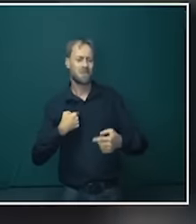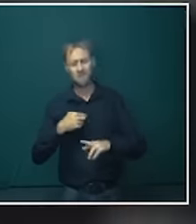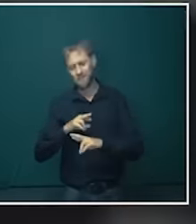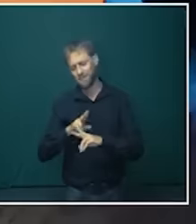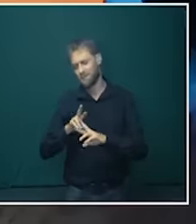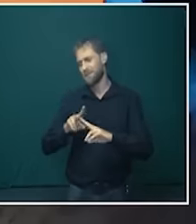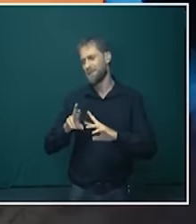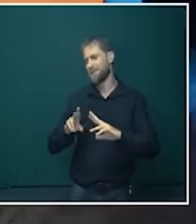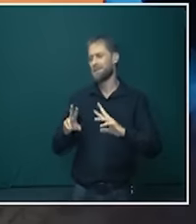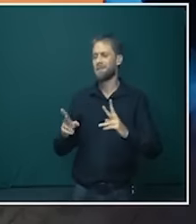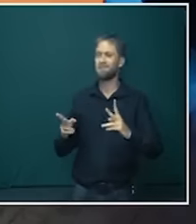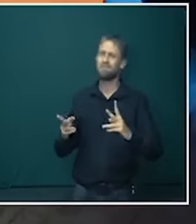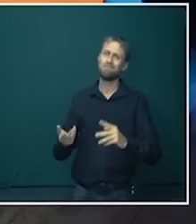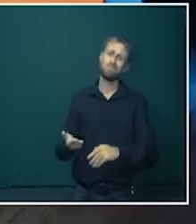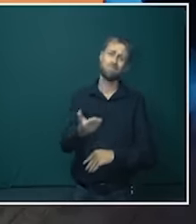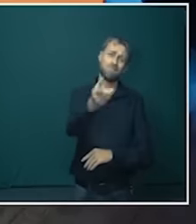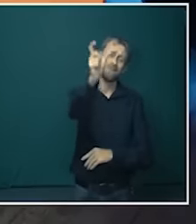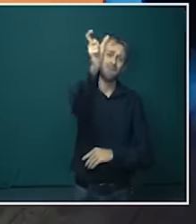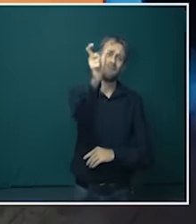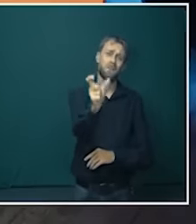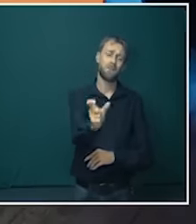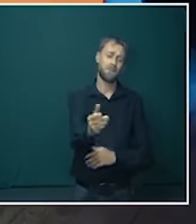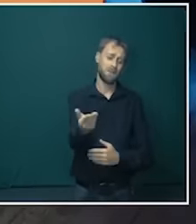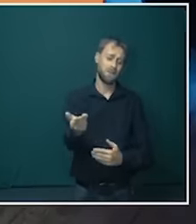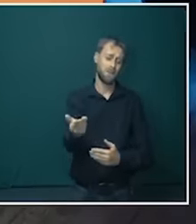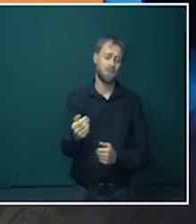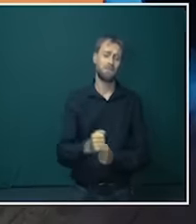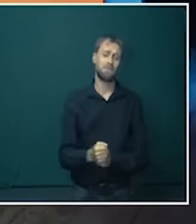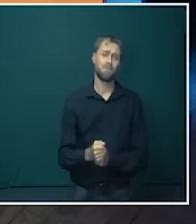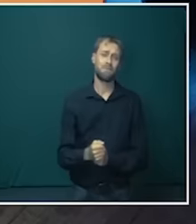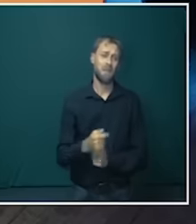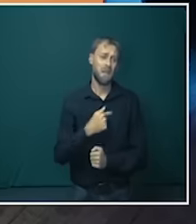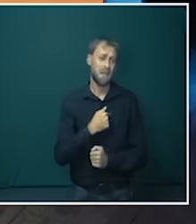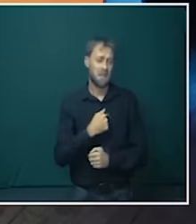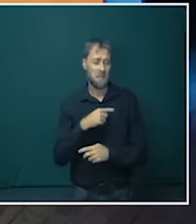Mas eu não sou você, por isso eu passei essa